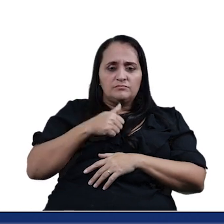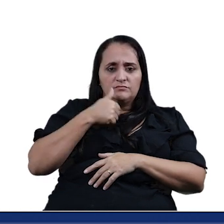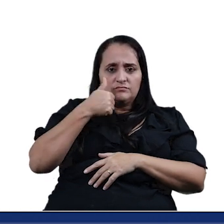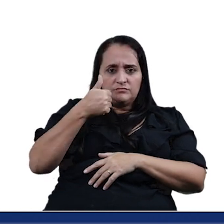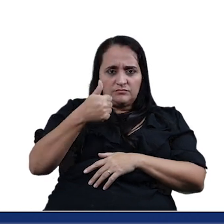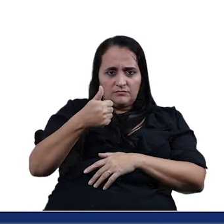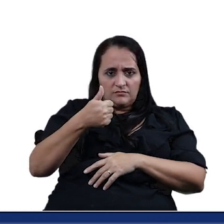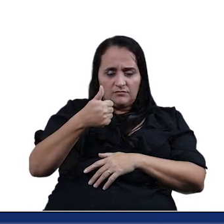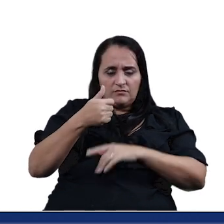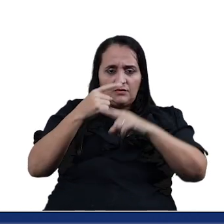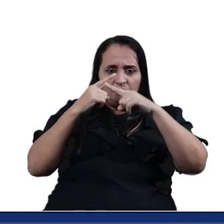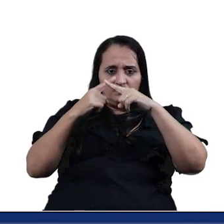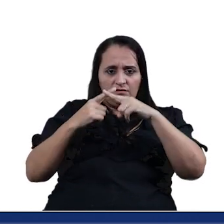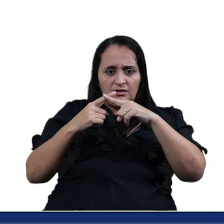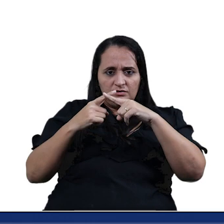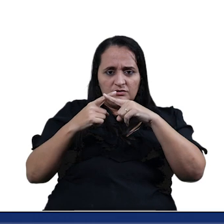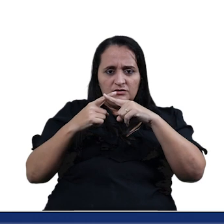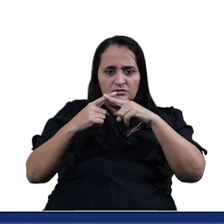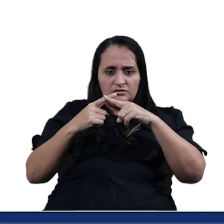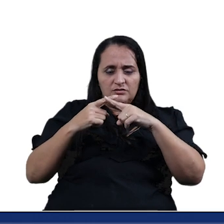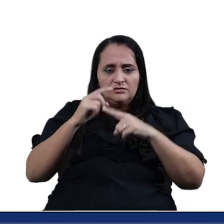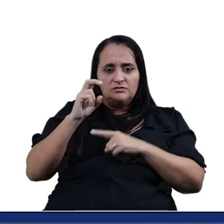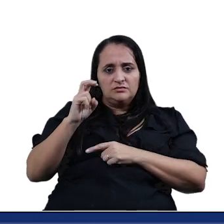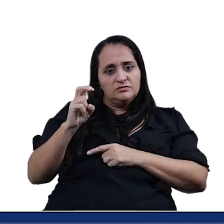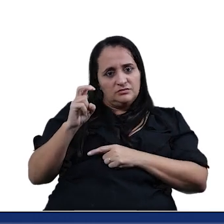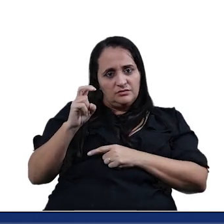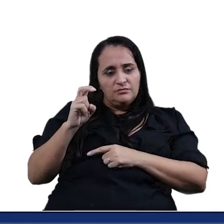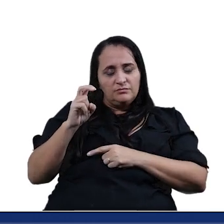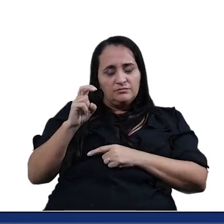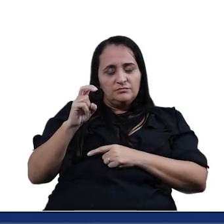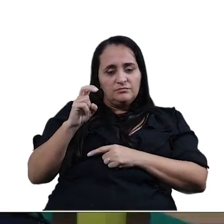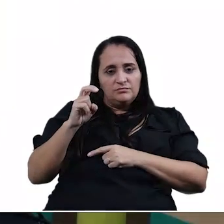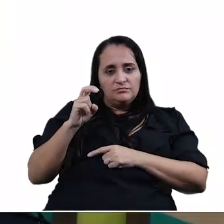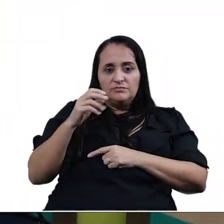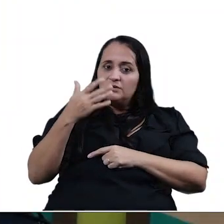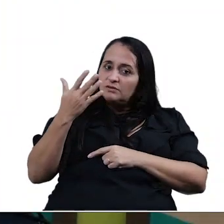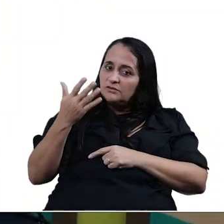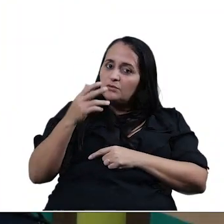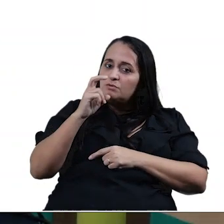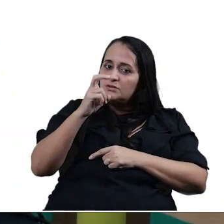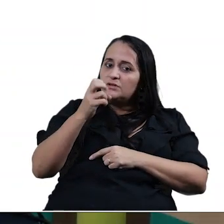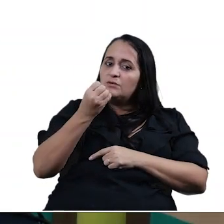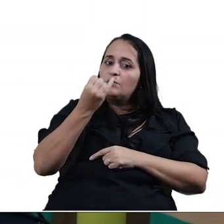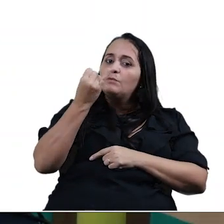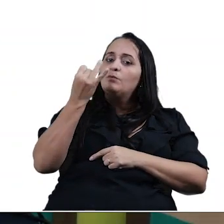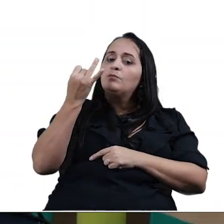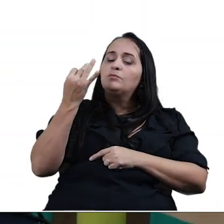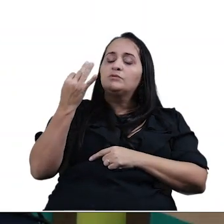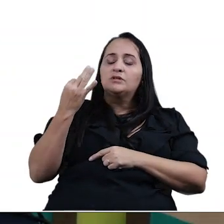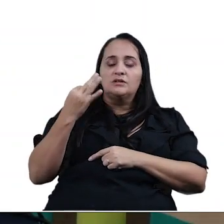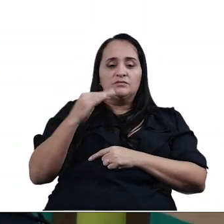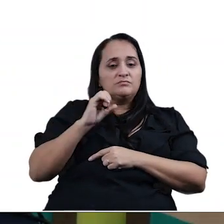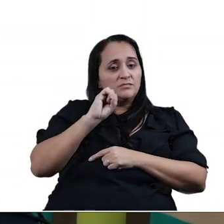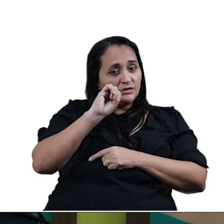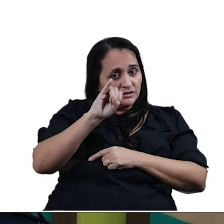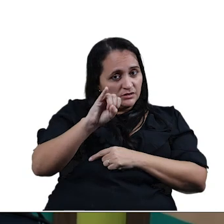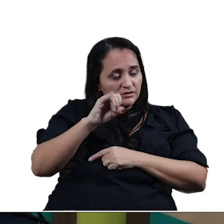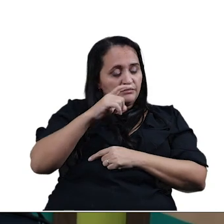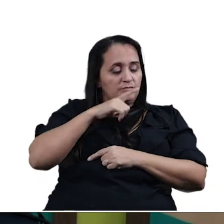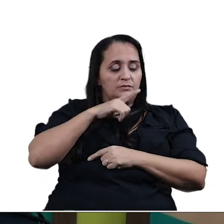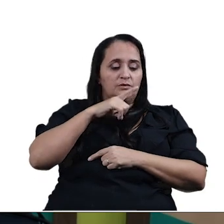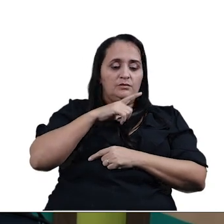uma unidade, como se fosse 5 vezes 1, que seria 5 unidades. Se eu tenho 5